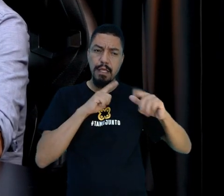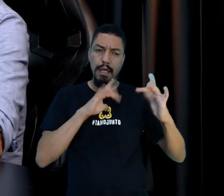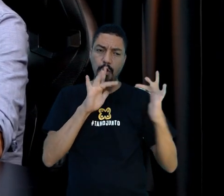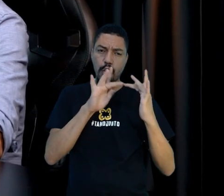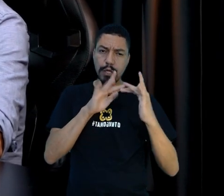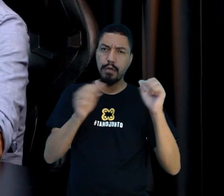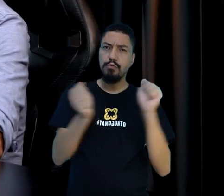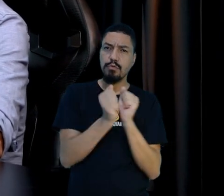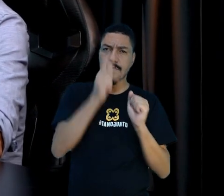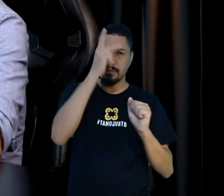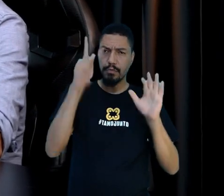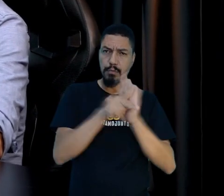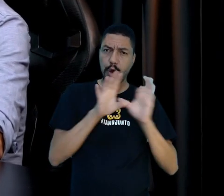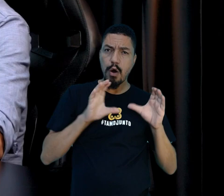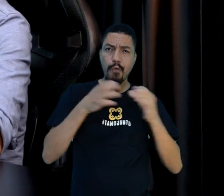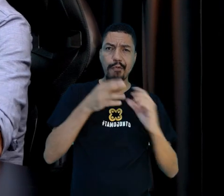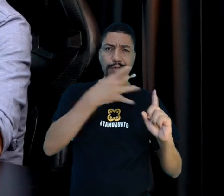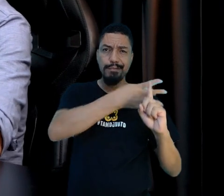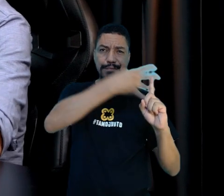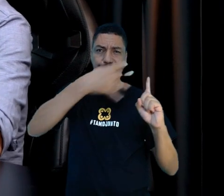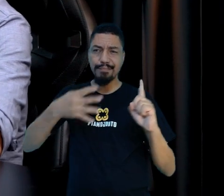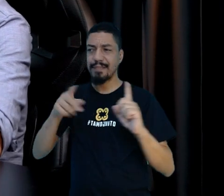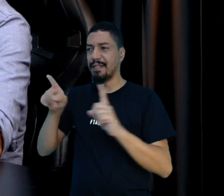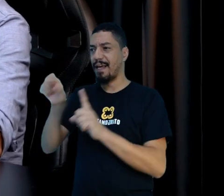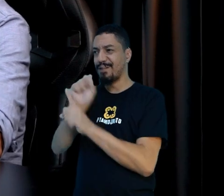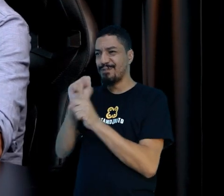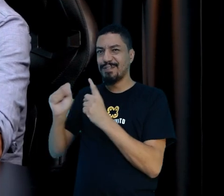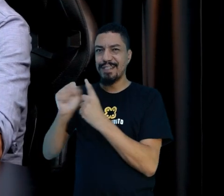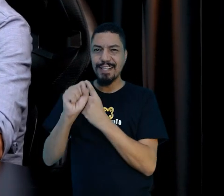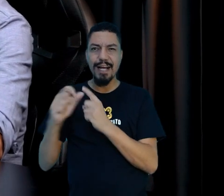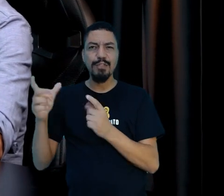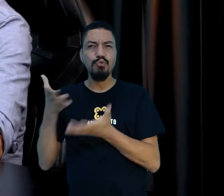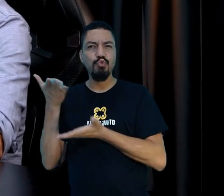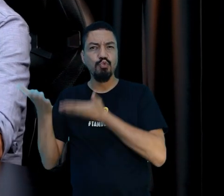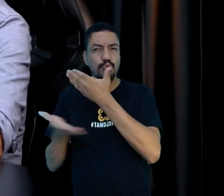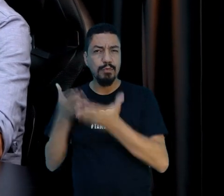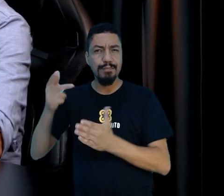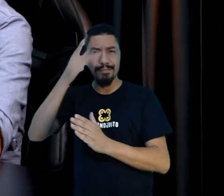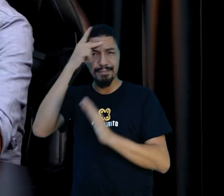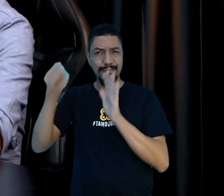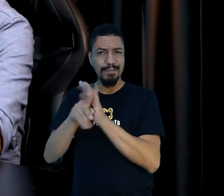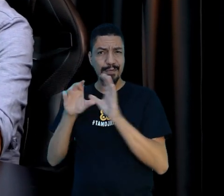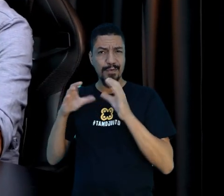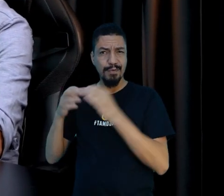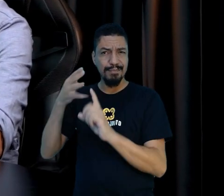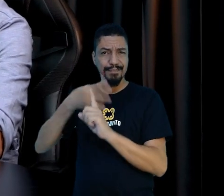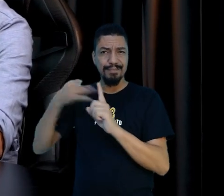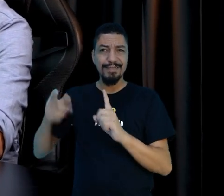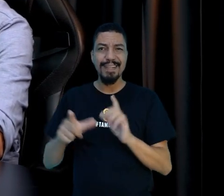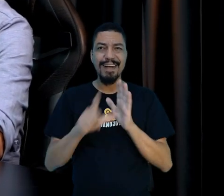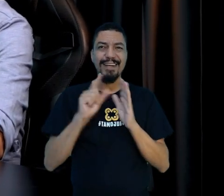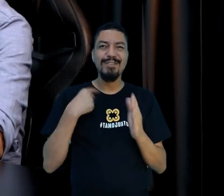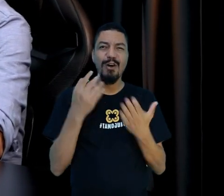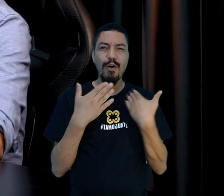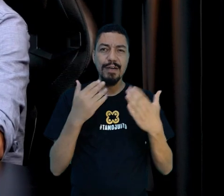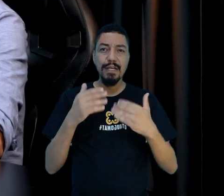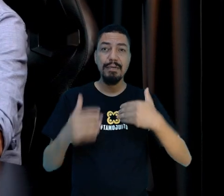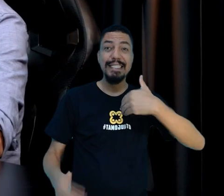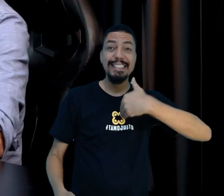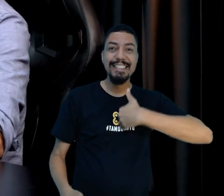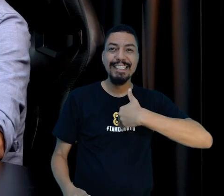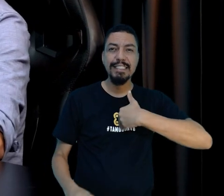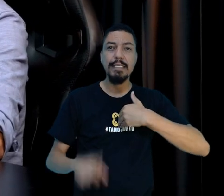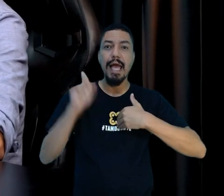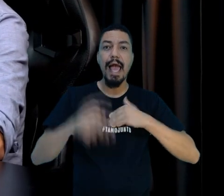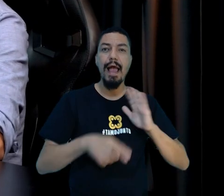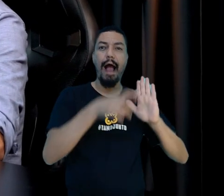com pessoas LGBTQIAP+, e como a sociedade lida, né? Porque a gente até conversando fez essa brincadeira, né, do cis, né? O cis é a